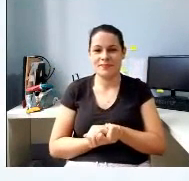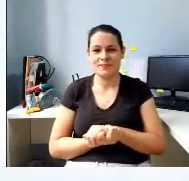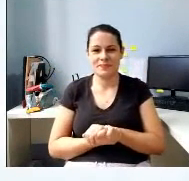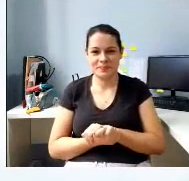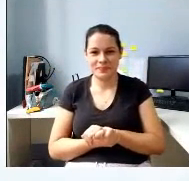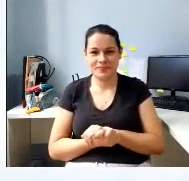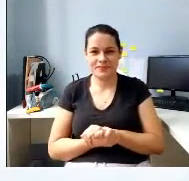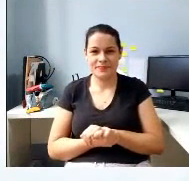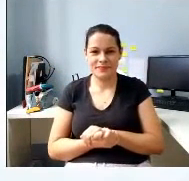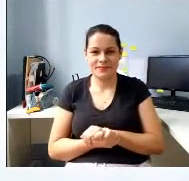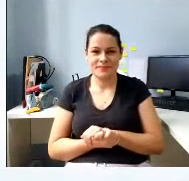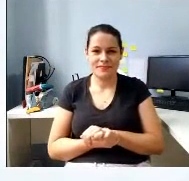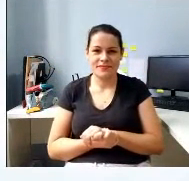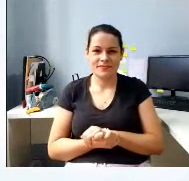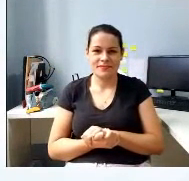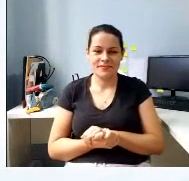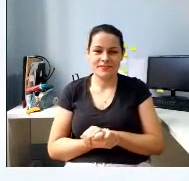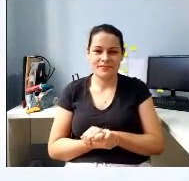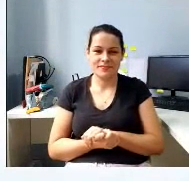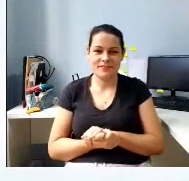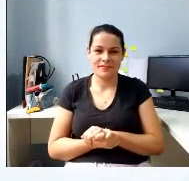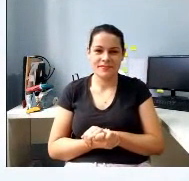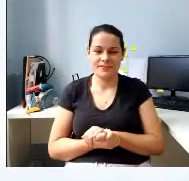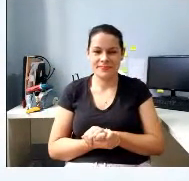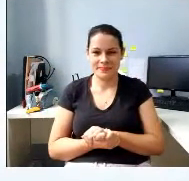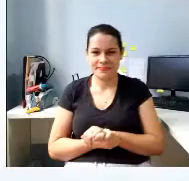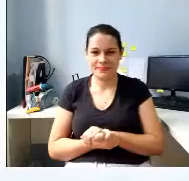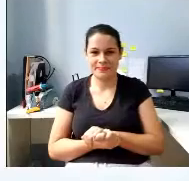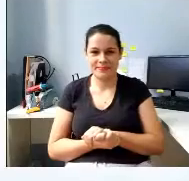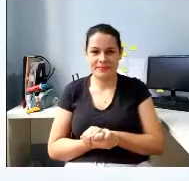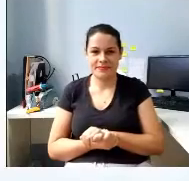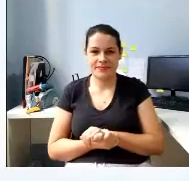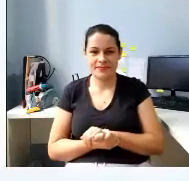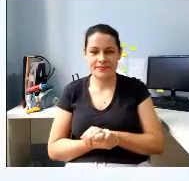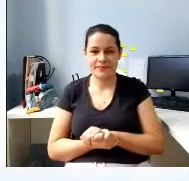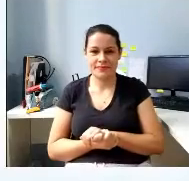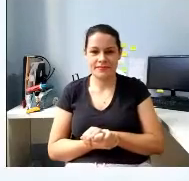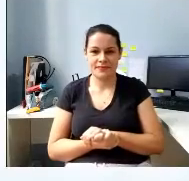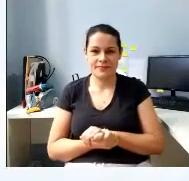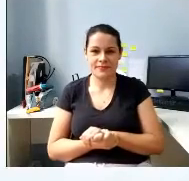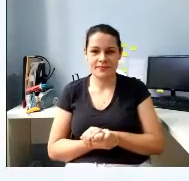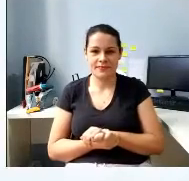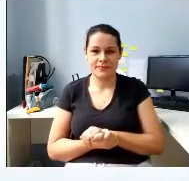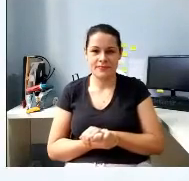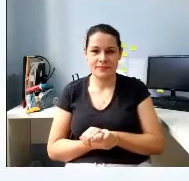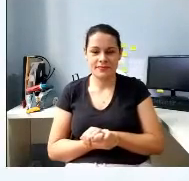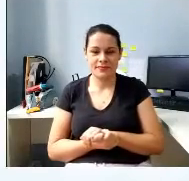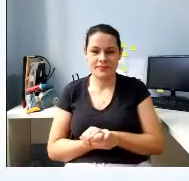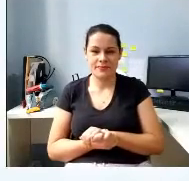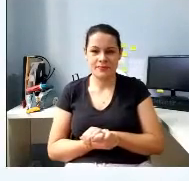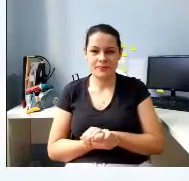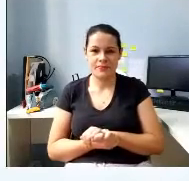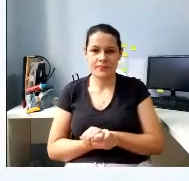Cid. Até logo, um abraço.